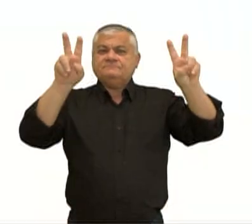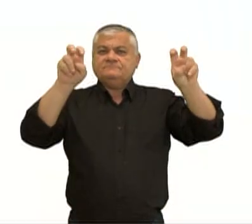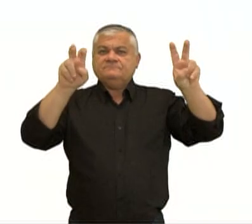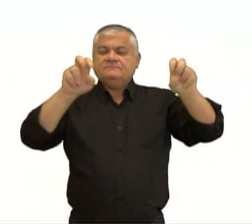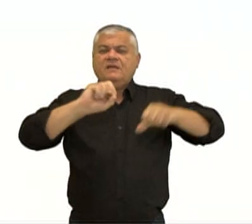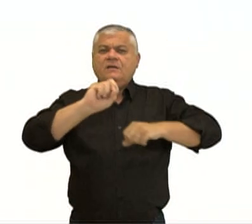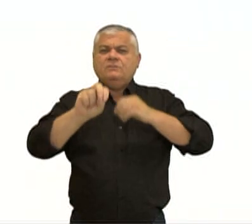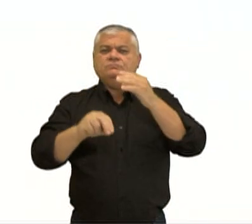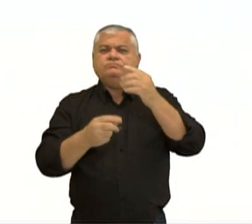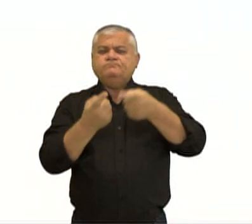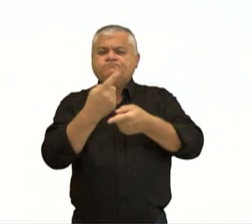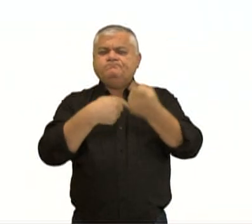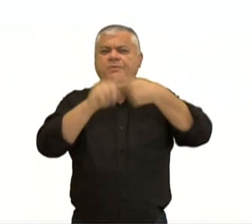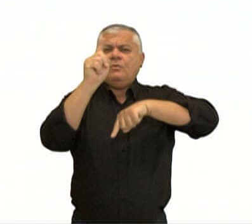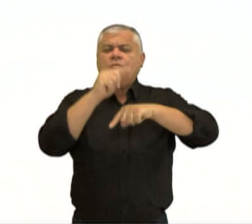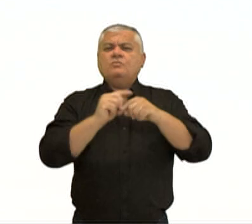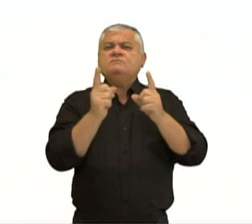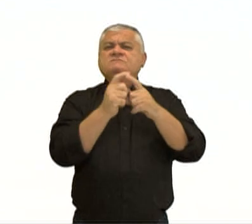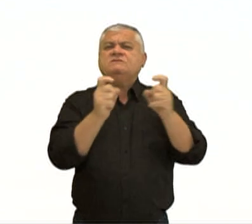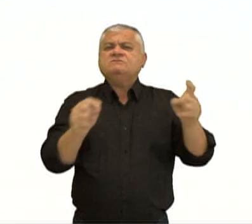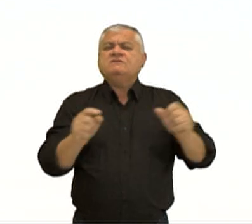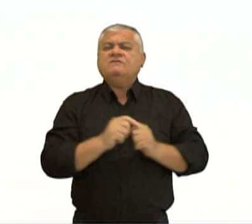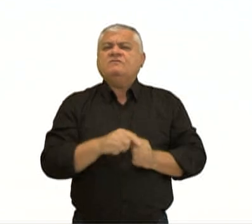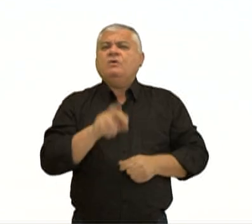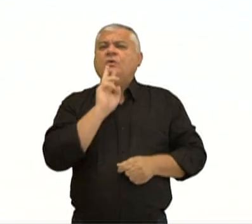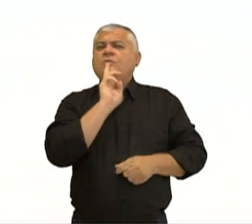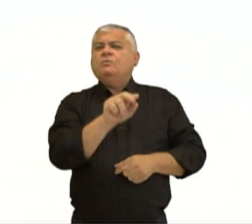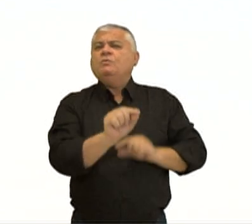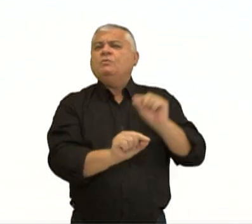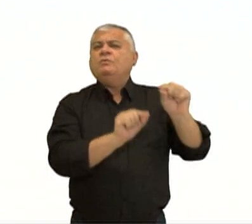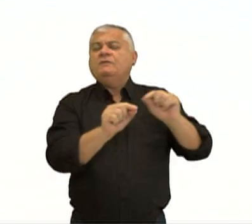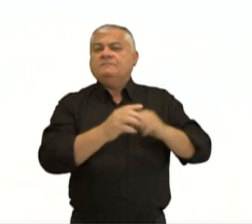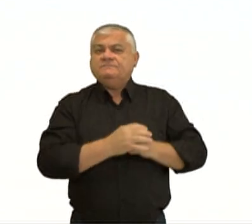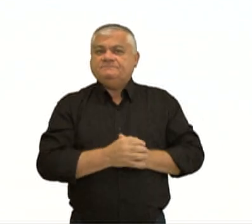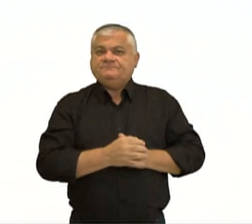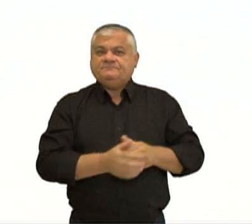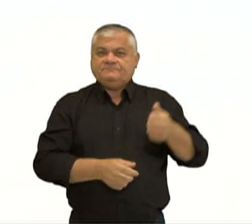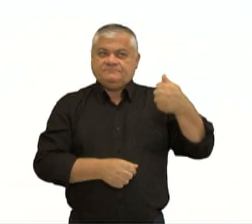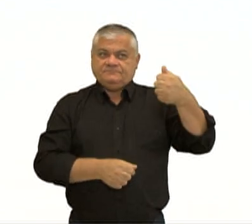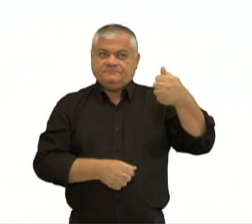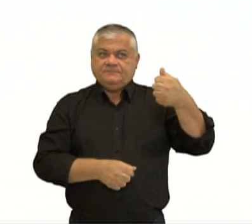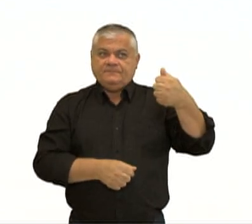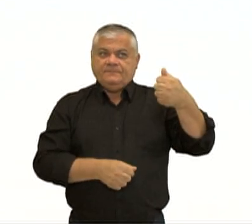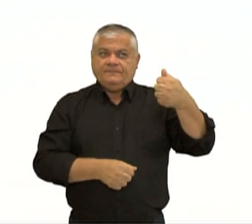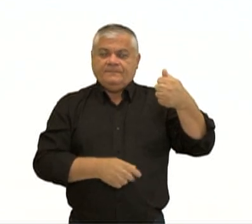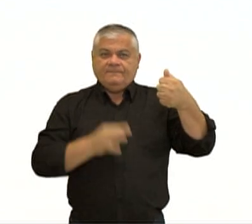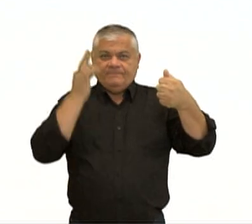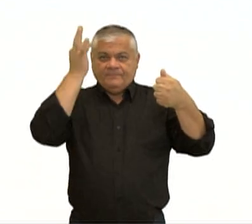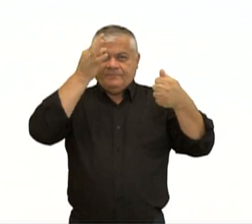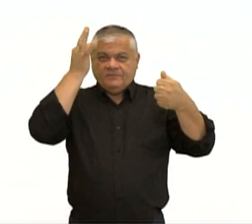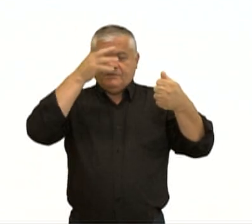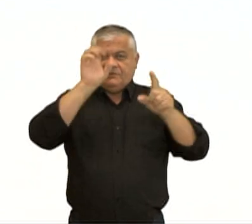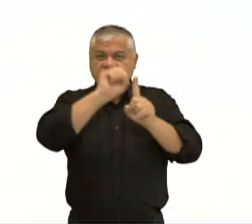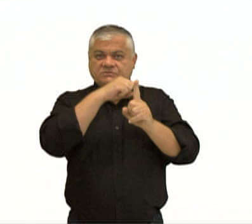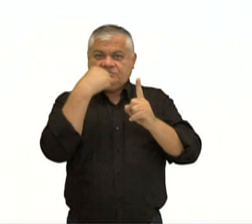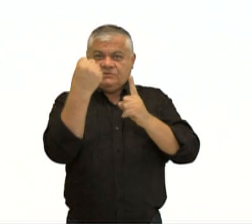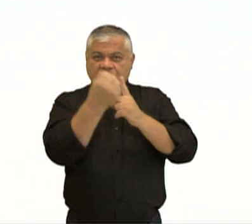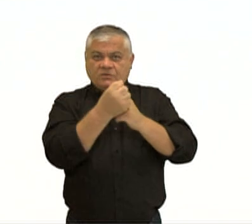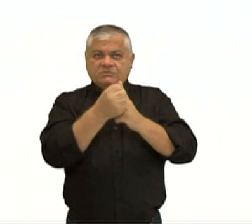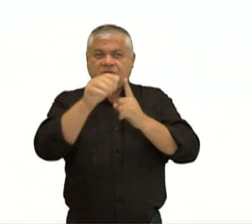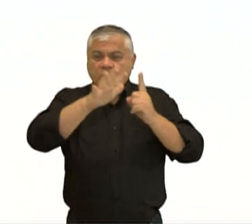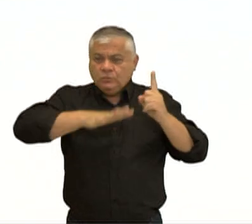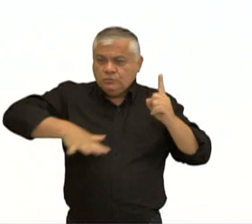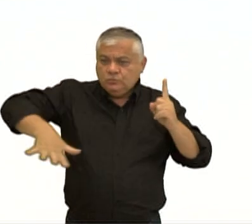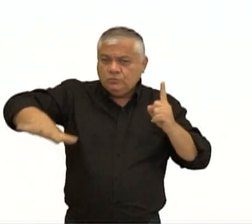revolução científica diz respeito a: letra A, teoria sociológica que abrange